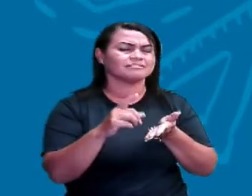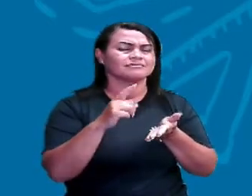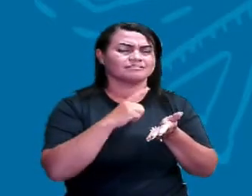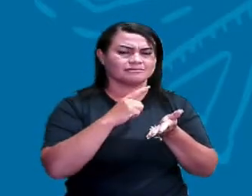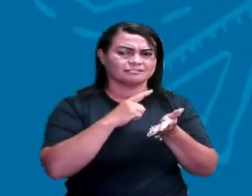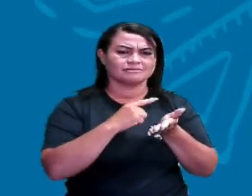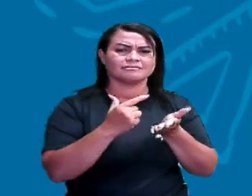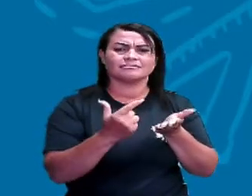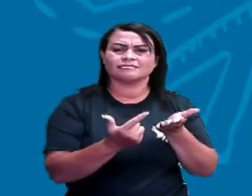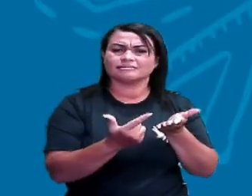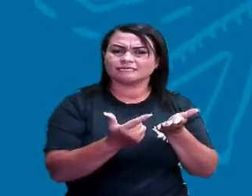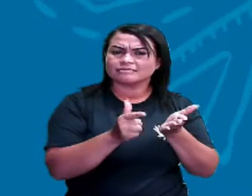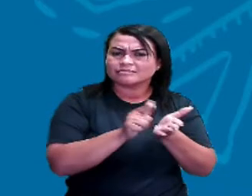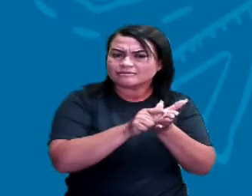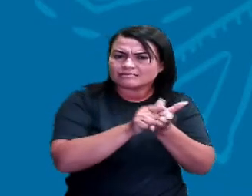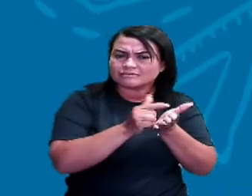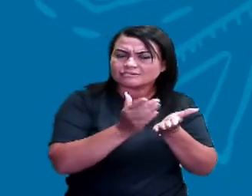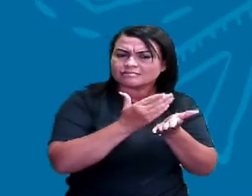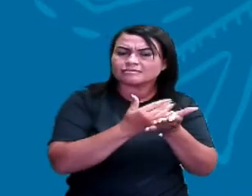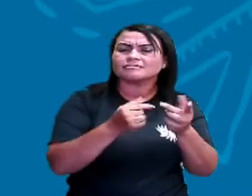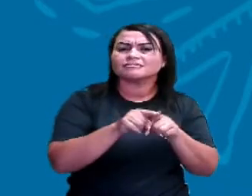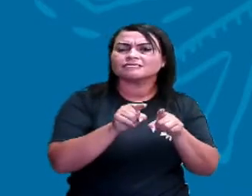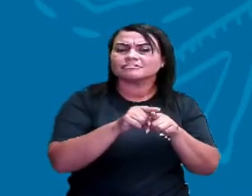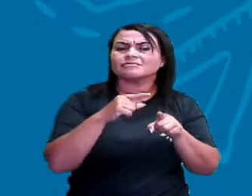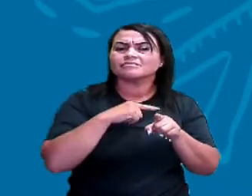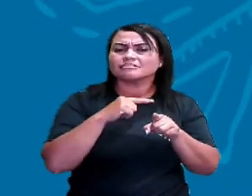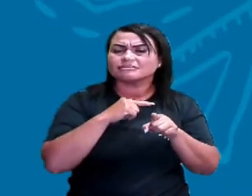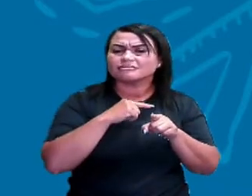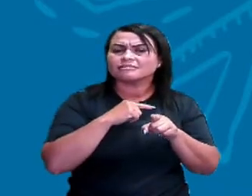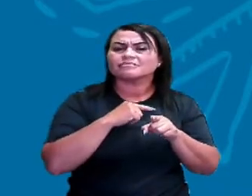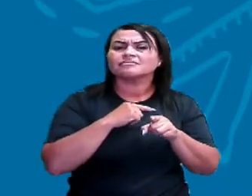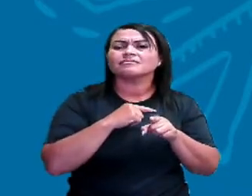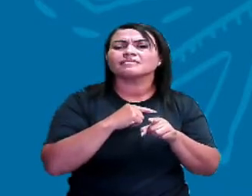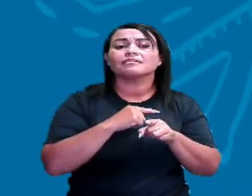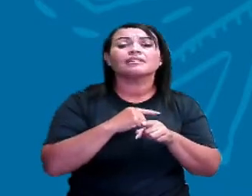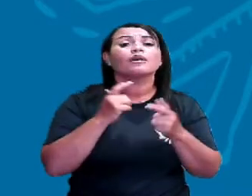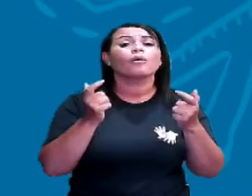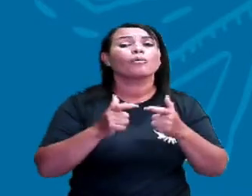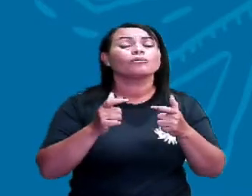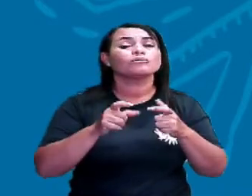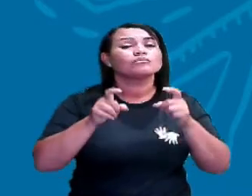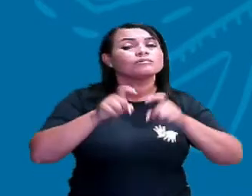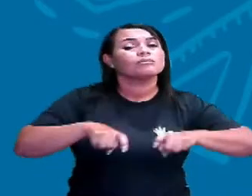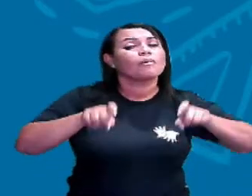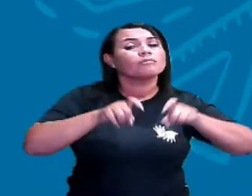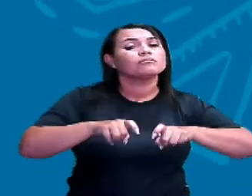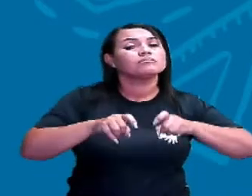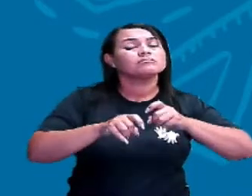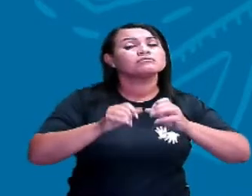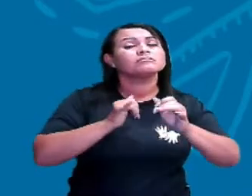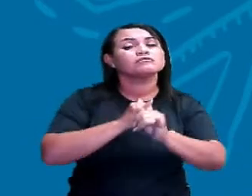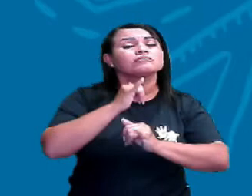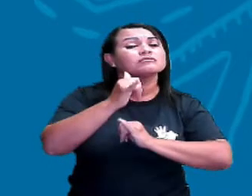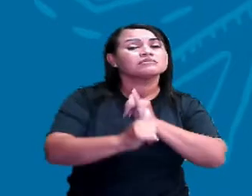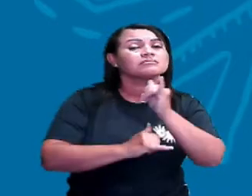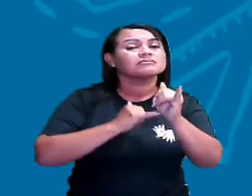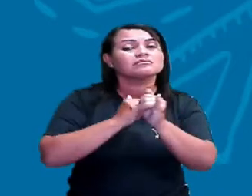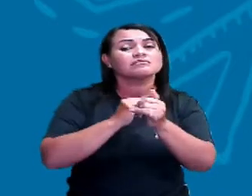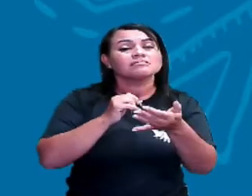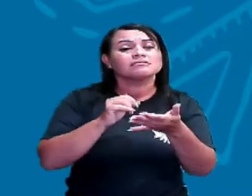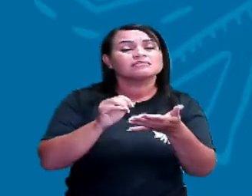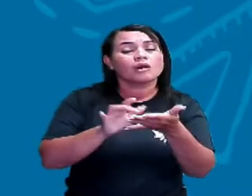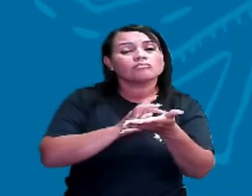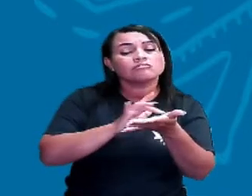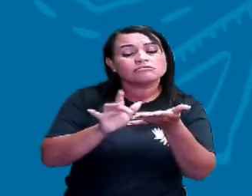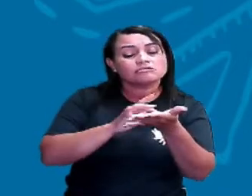físico ou no dicionário online. Vai lá no nosso celularzinho, ó, ou no computador, no tablet, o